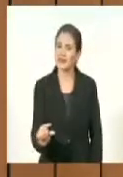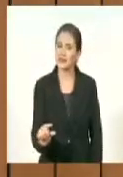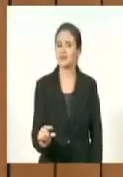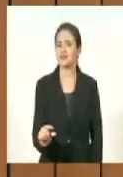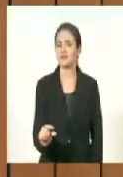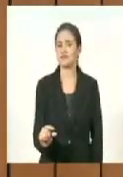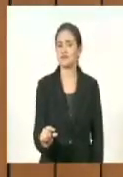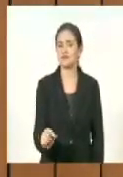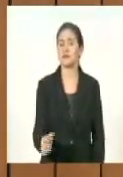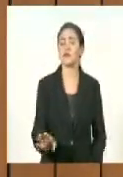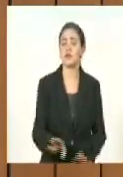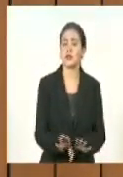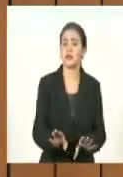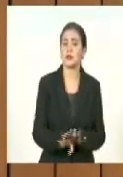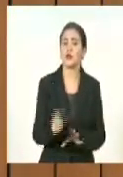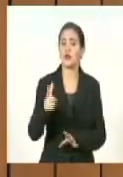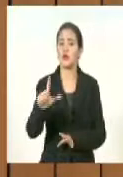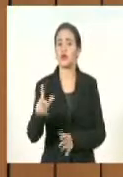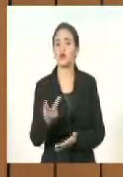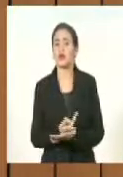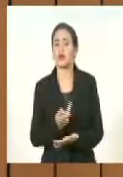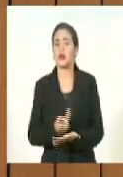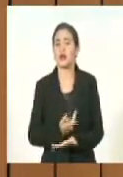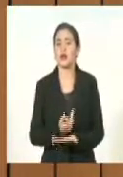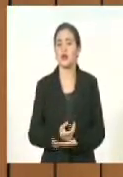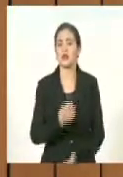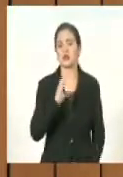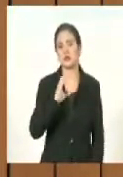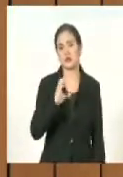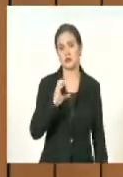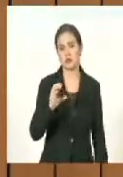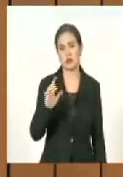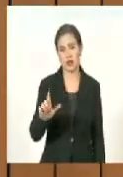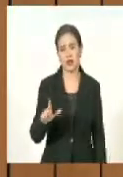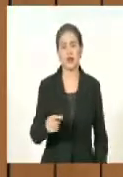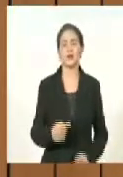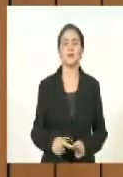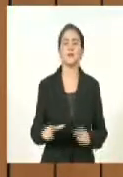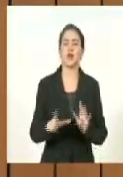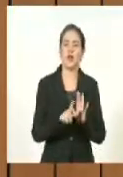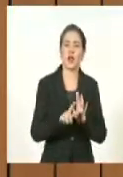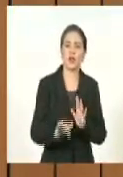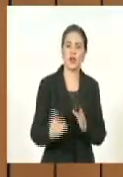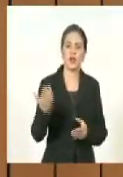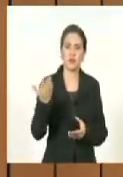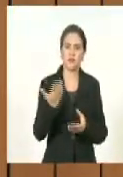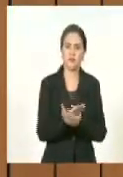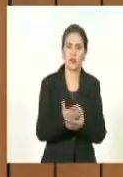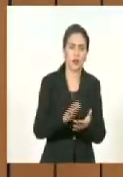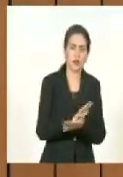insiste em não regularizar, como é o caso da CCL, como é o caso da lei da ficha limpa,